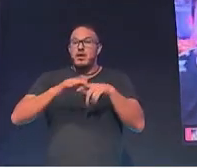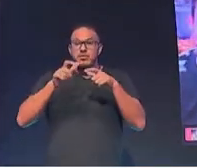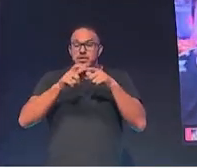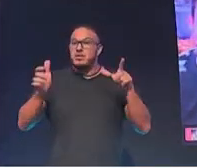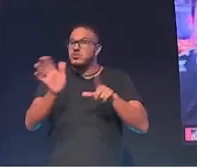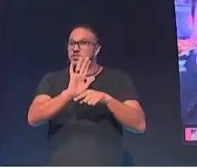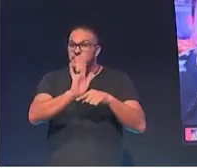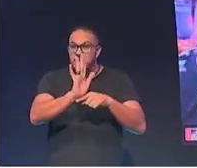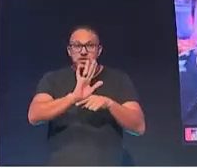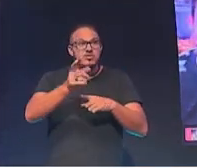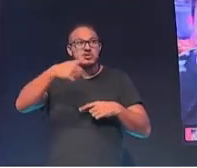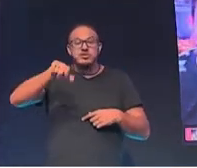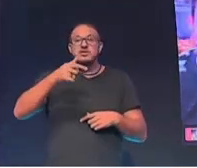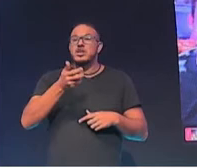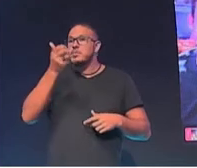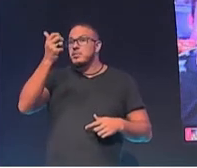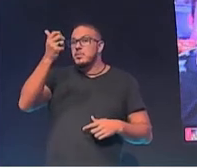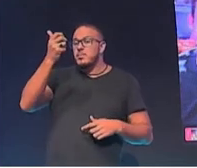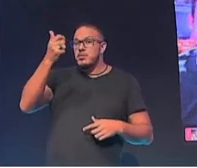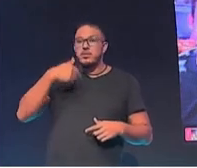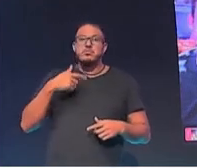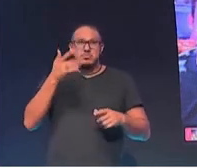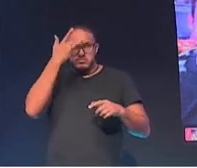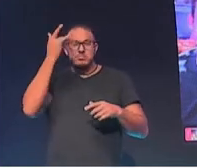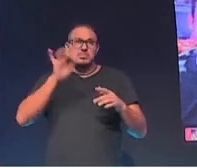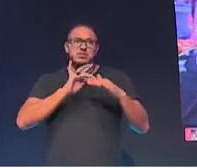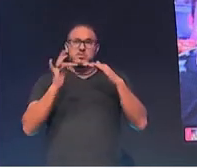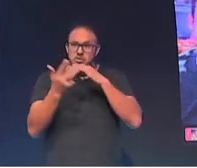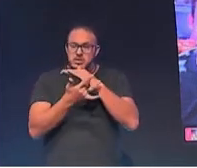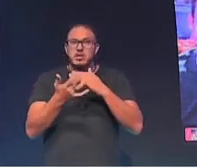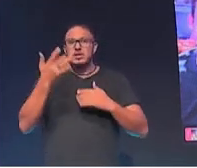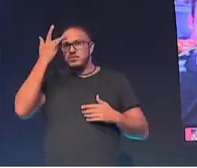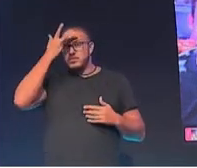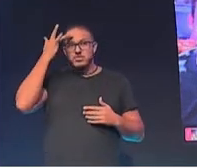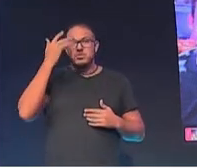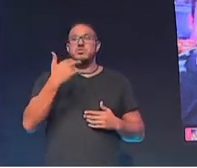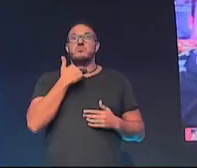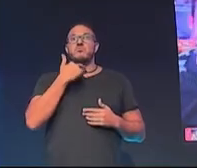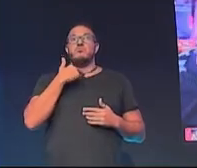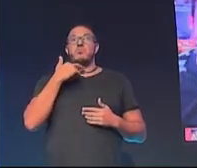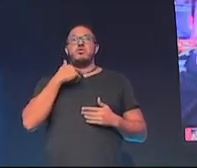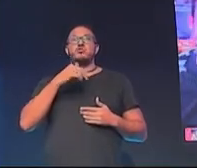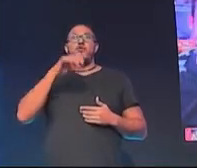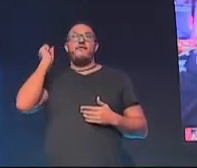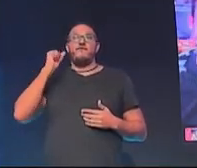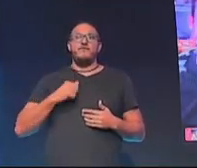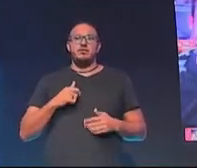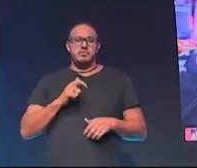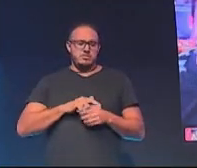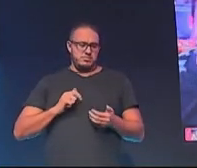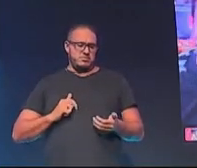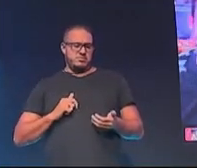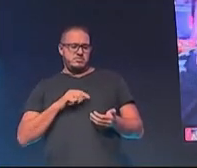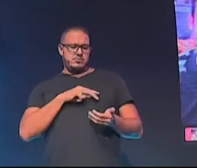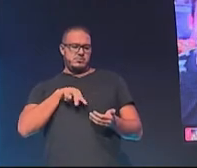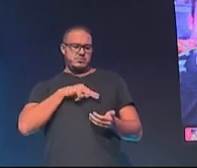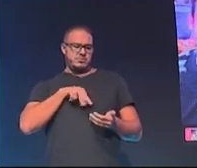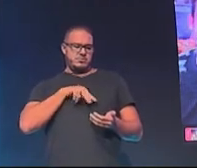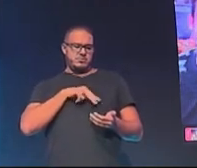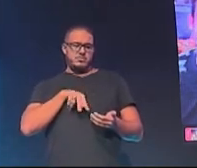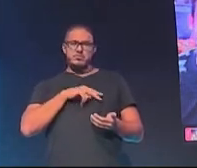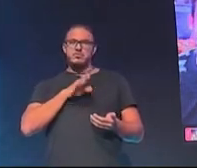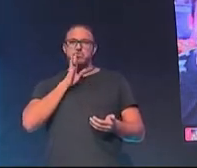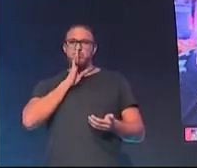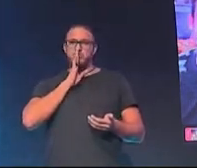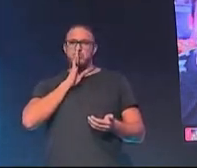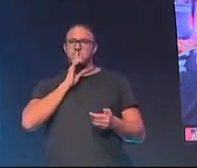gente grava para as pessoas e para as redes sociais também, as pessoas não podem ouvir no áudio, elas escutam, elas veem no mudo o vídeo,